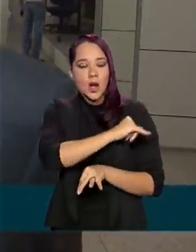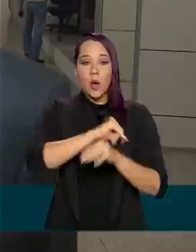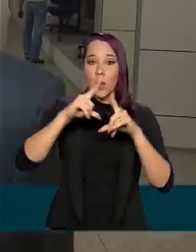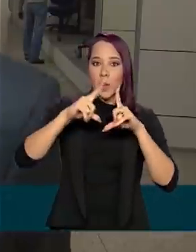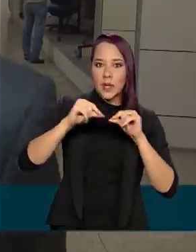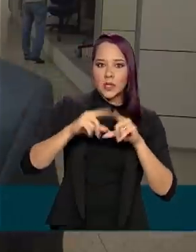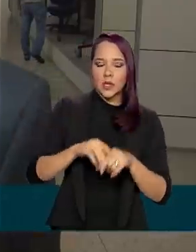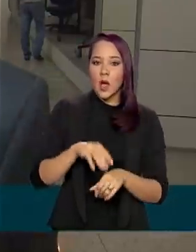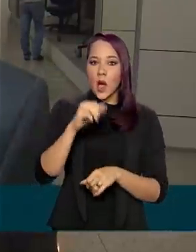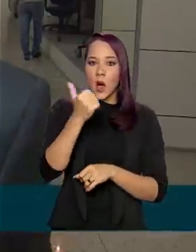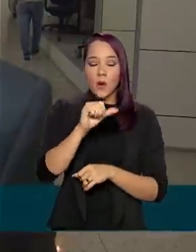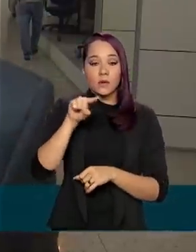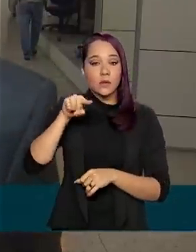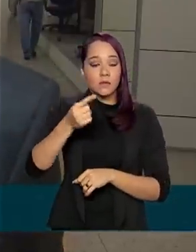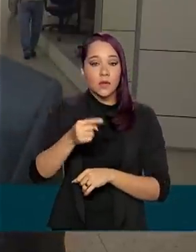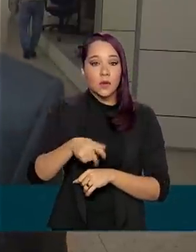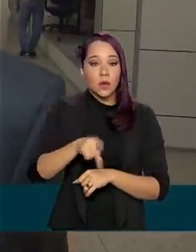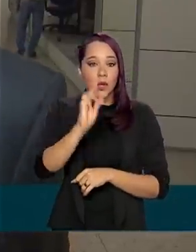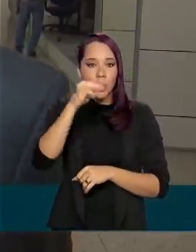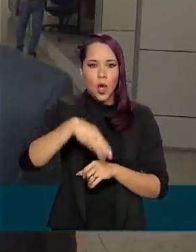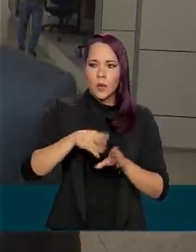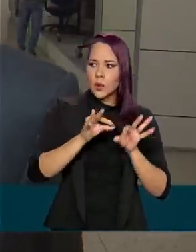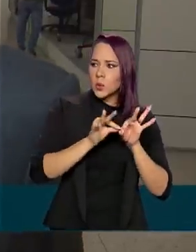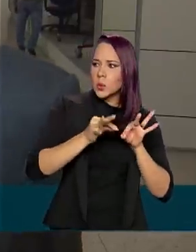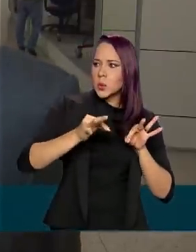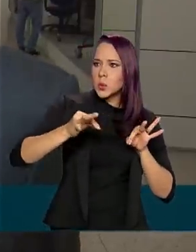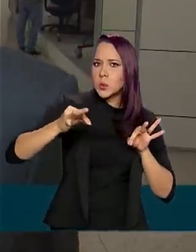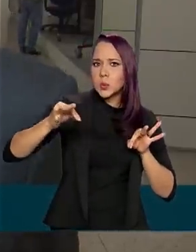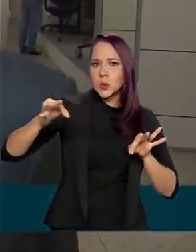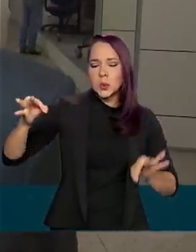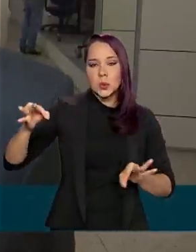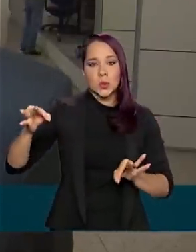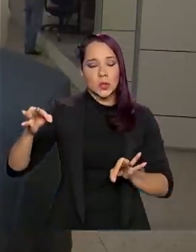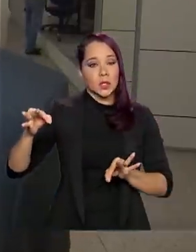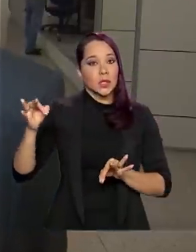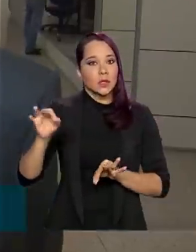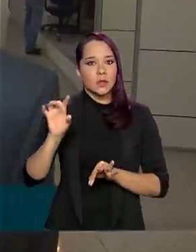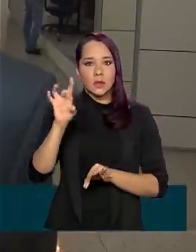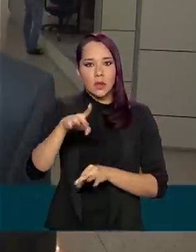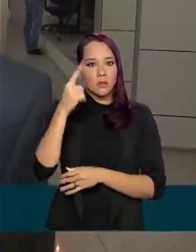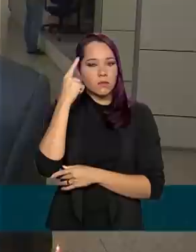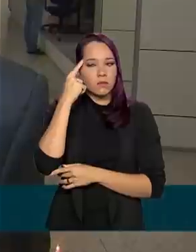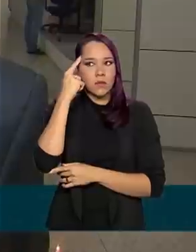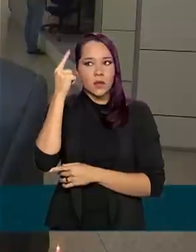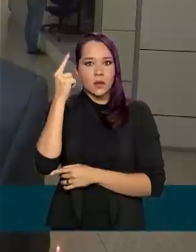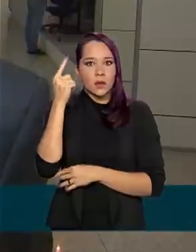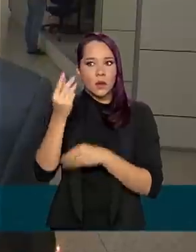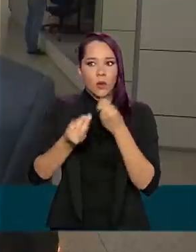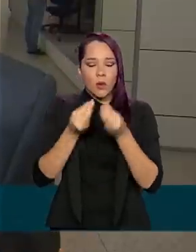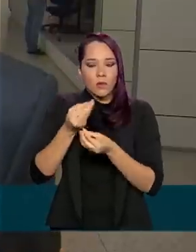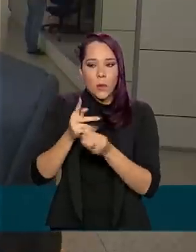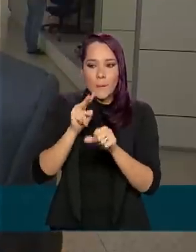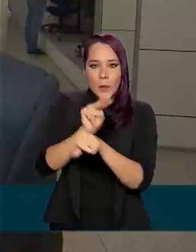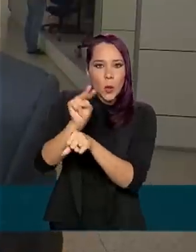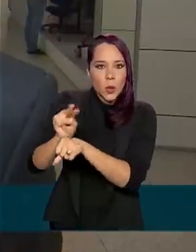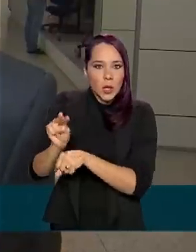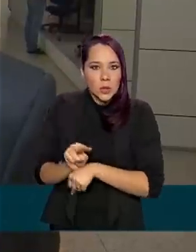11 mil quilômetros em área de selva. Então você pensar que vai poder fazer essa segurança